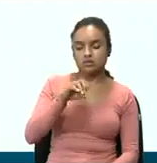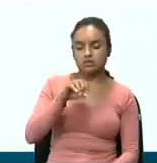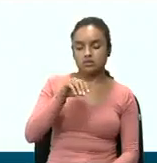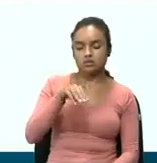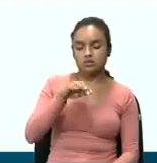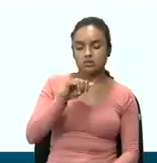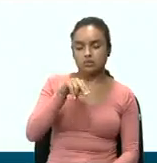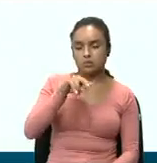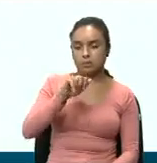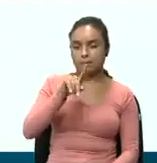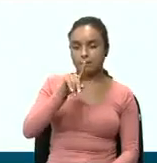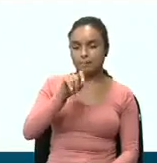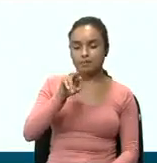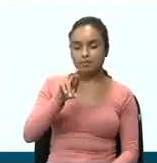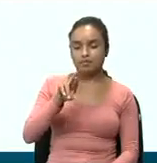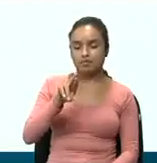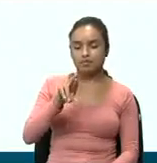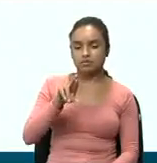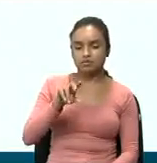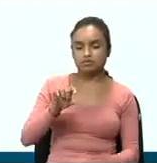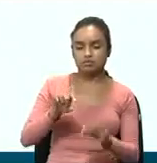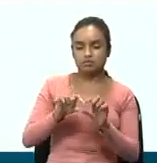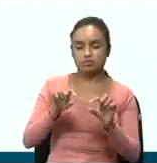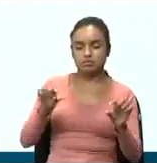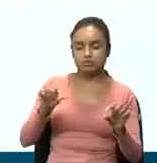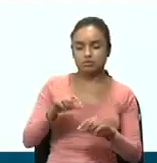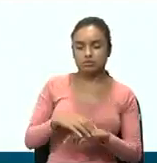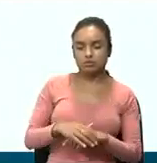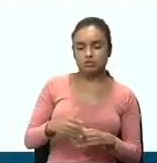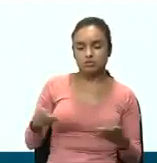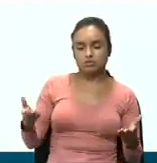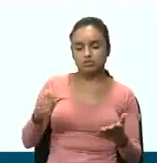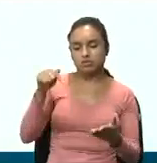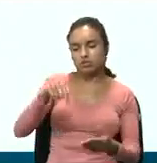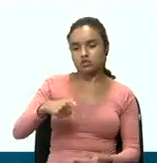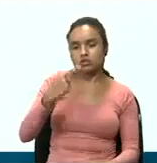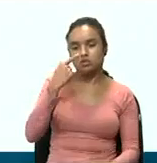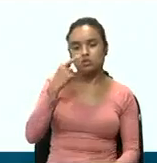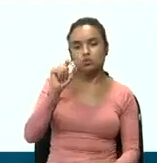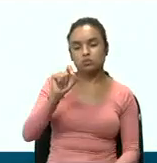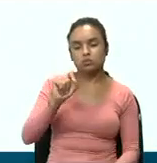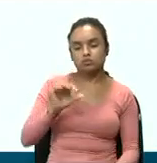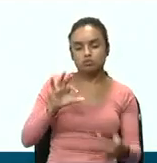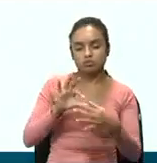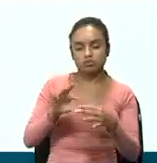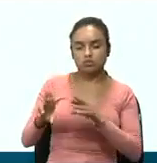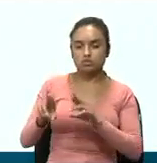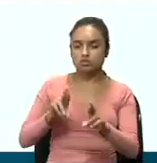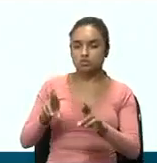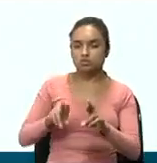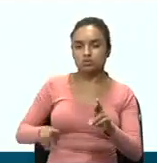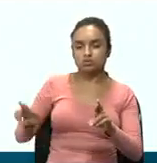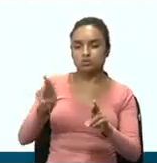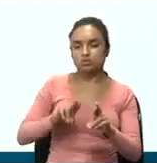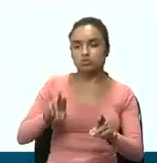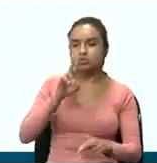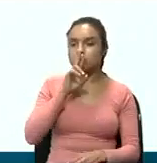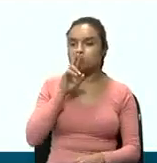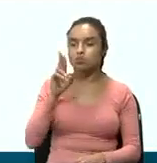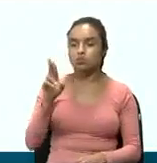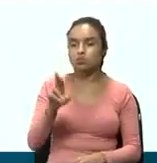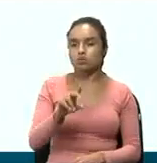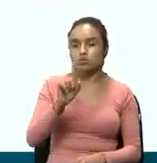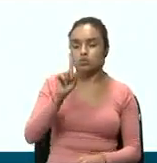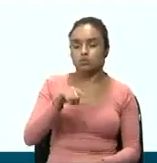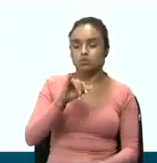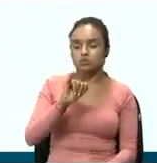Então, eu vou trazer para cima com o expoente negativo para que fique mais fácil a nossa manipulação na hora de resolver, então,